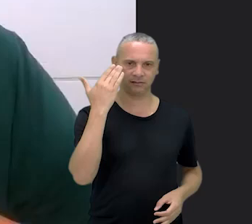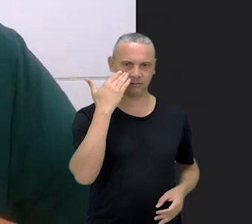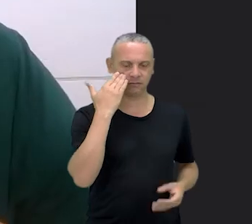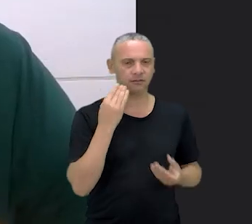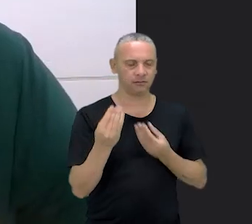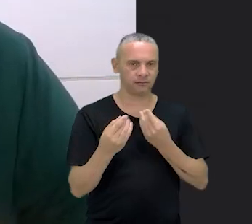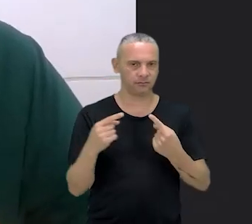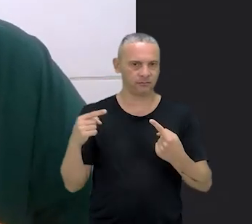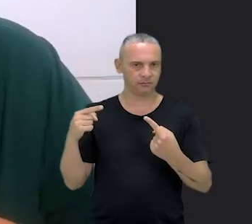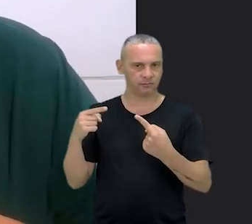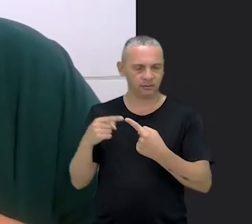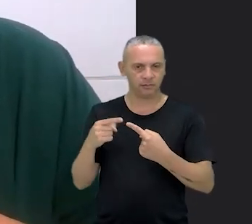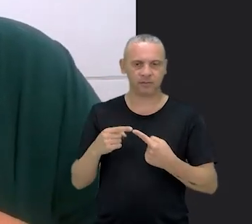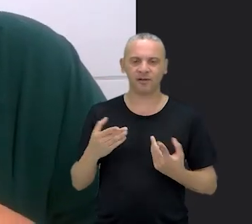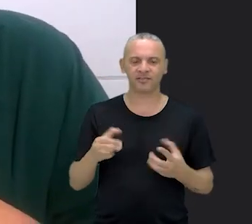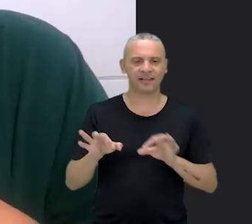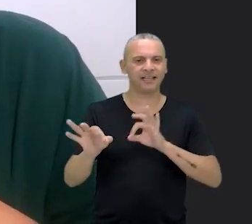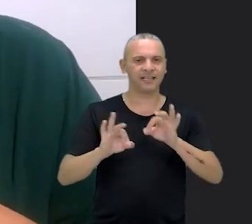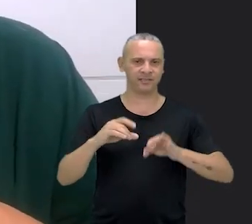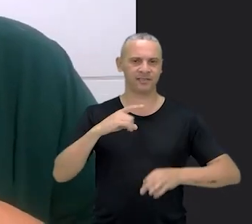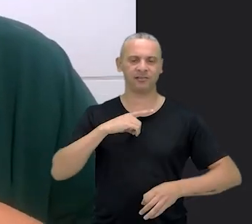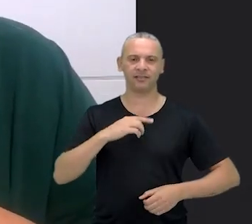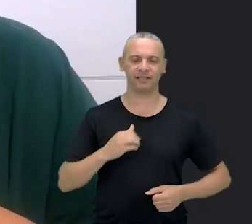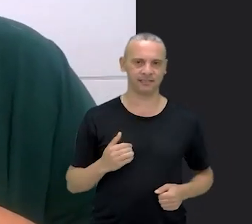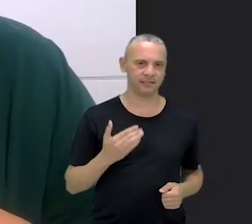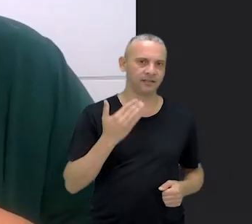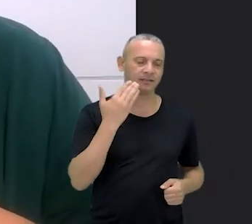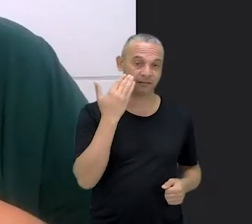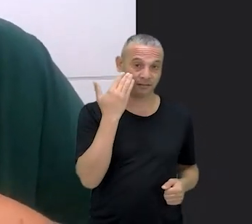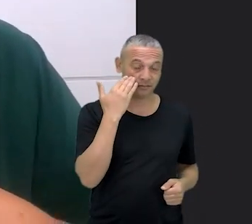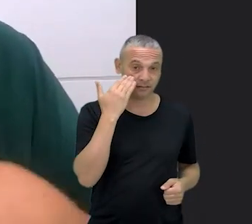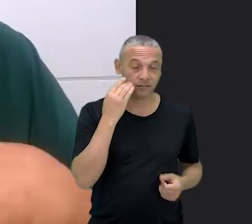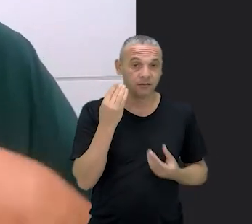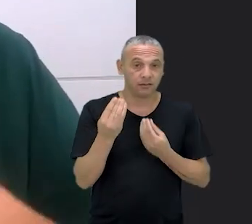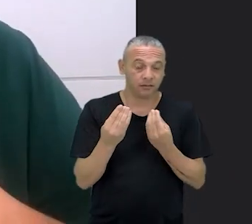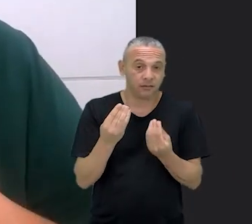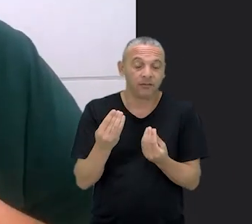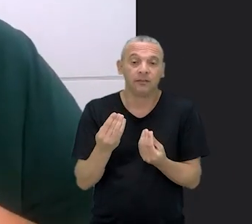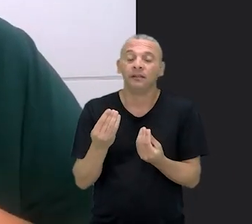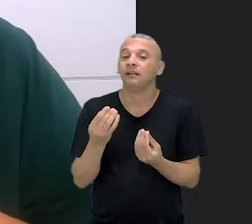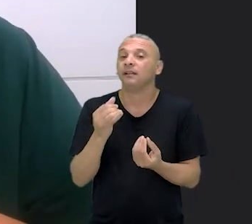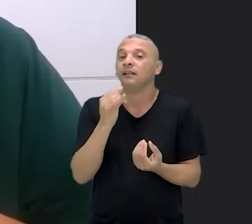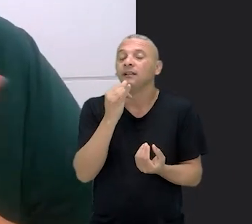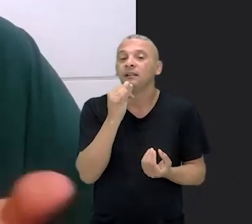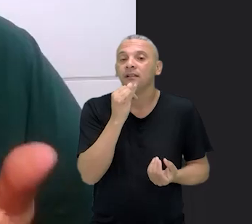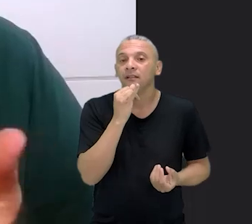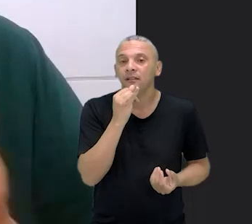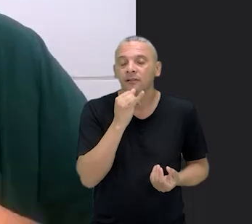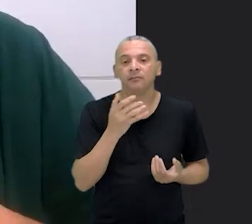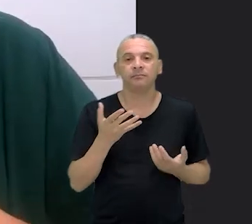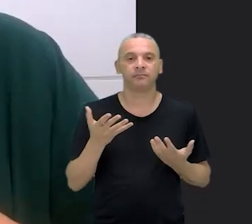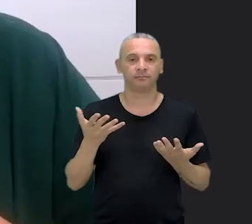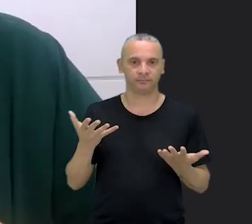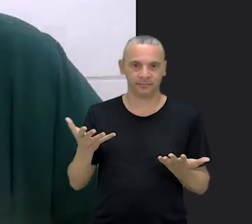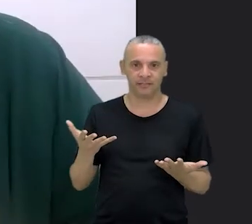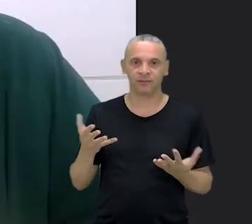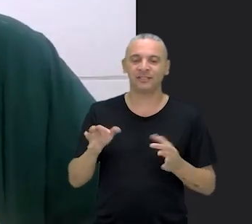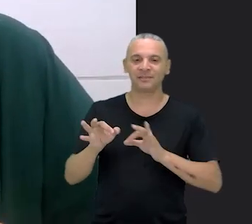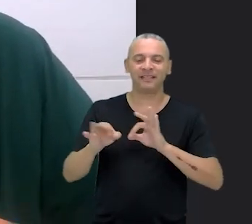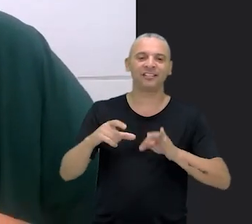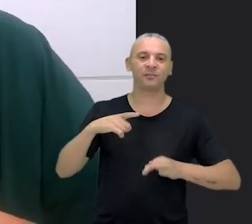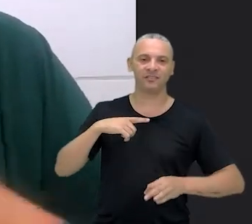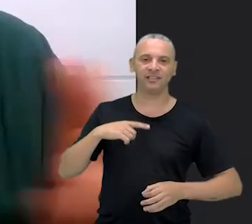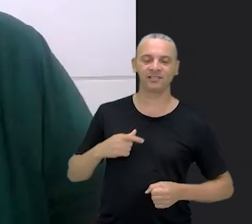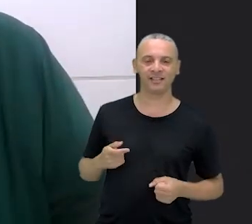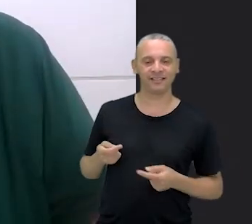transação. E que o Fernando, ele troca o amor que a Aurélia sentia por ele por um